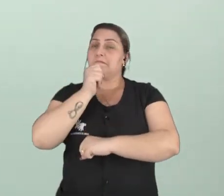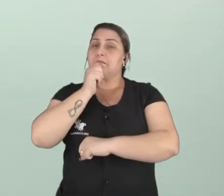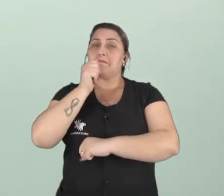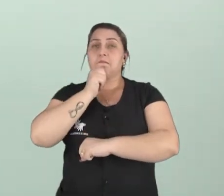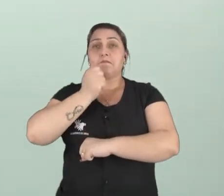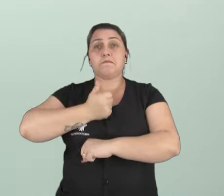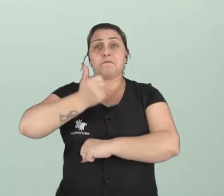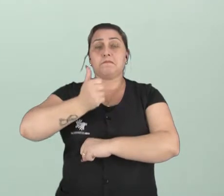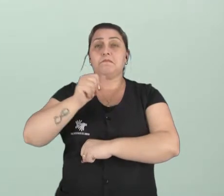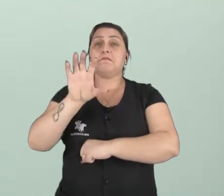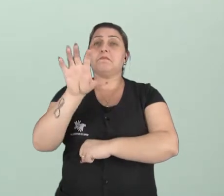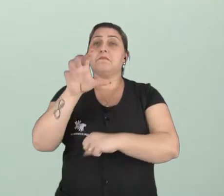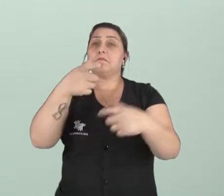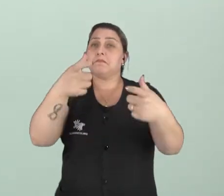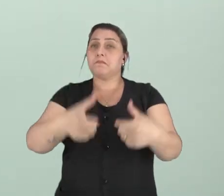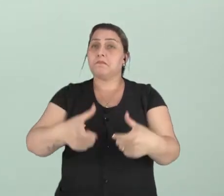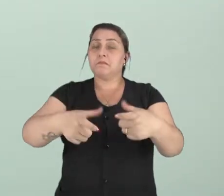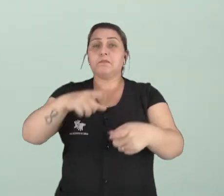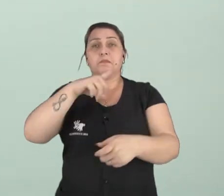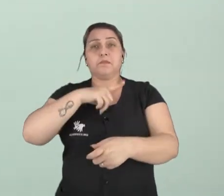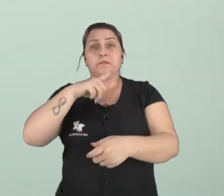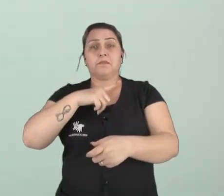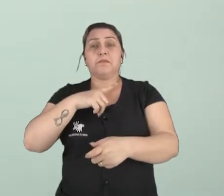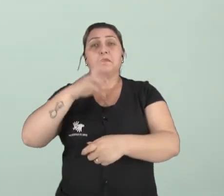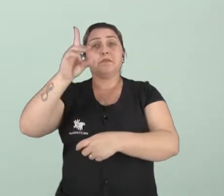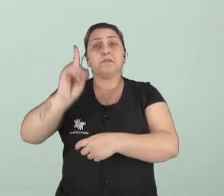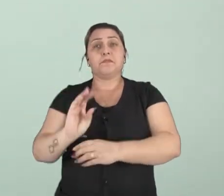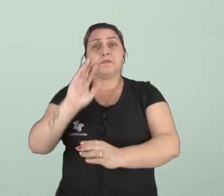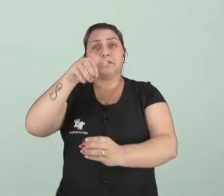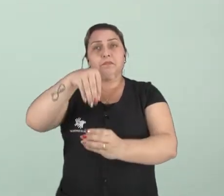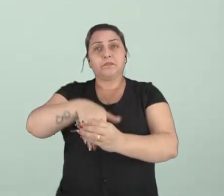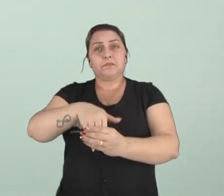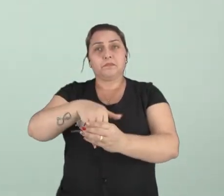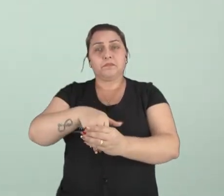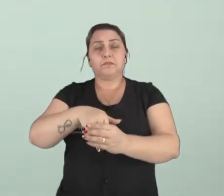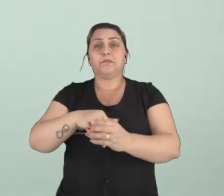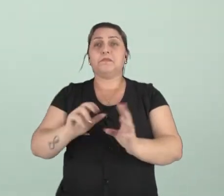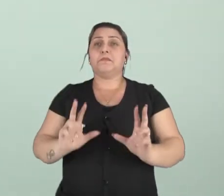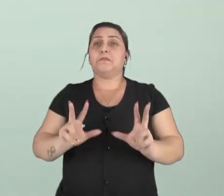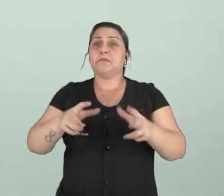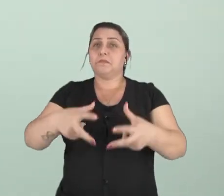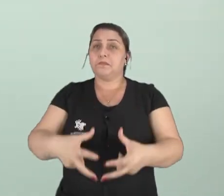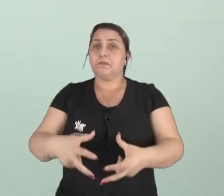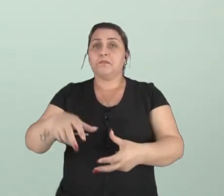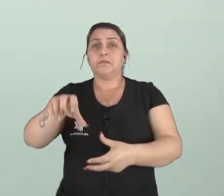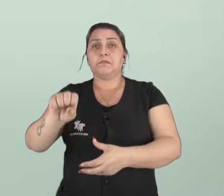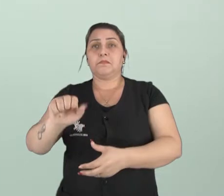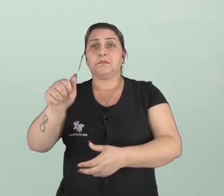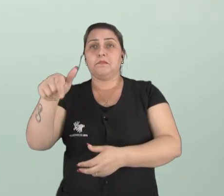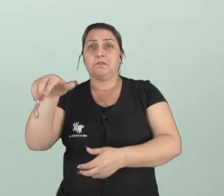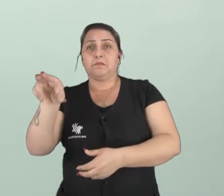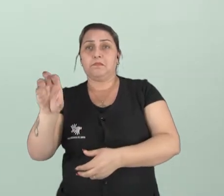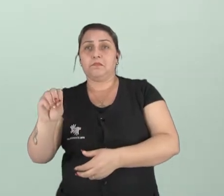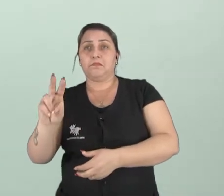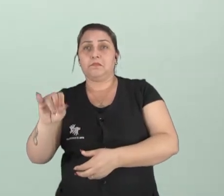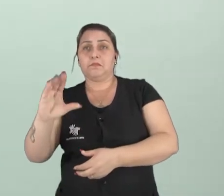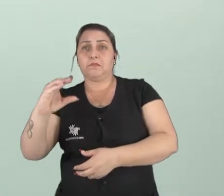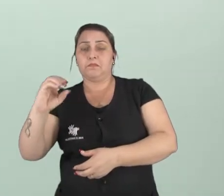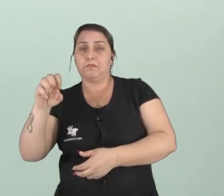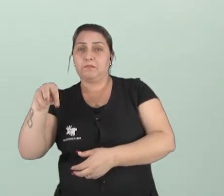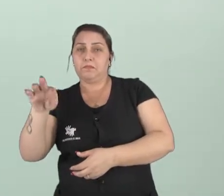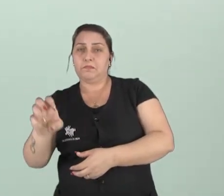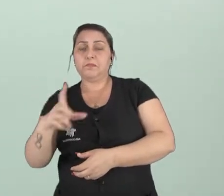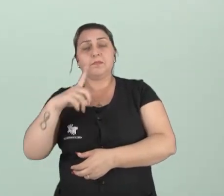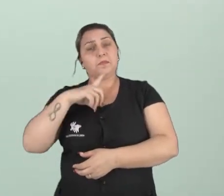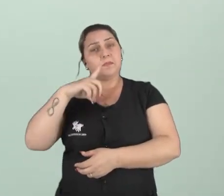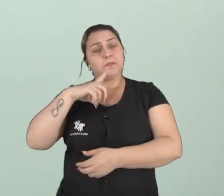assim, a primeira localidade que vai ter, então, direito ao voto, tá? Então, a Câmara Municipal de São Vicente, né? A Vila de São Vicente, né? Que a gente vai